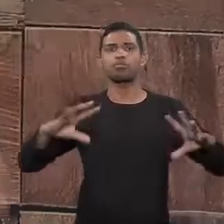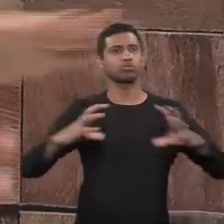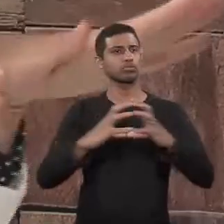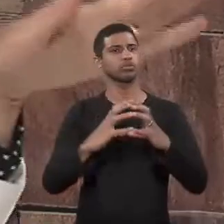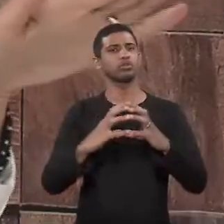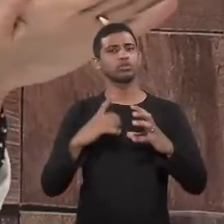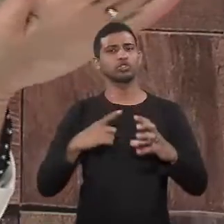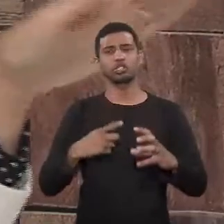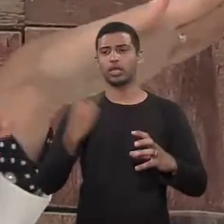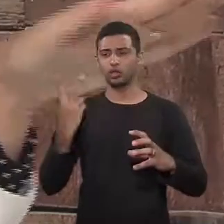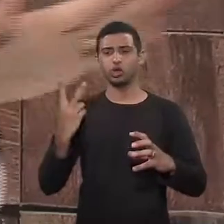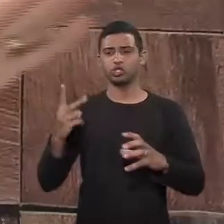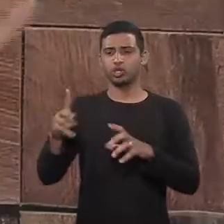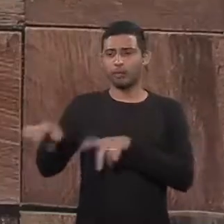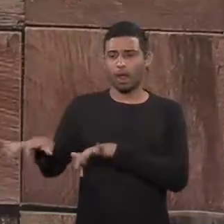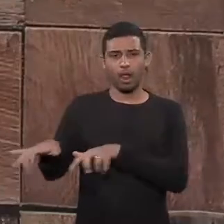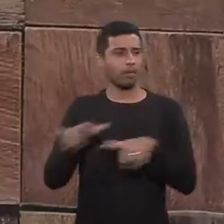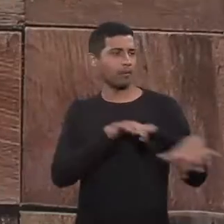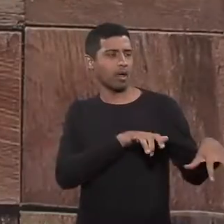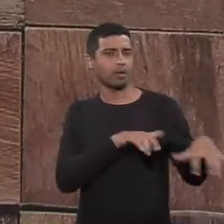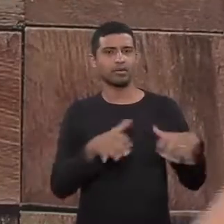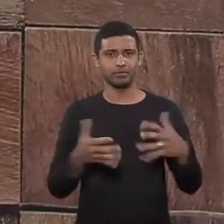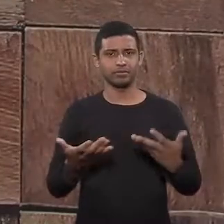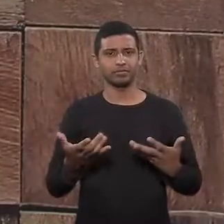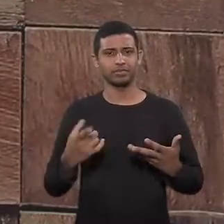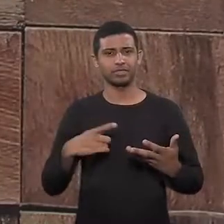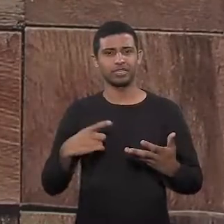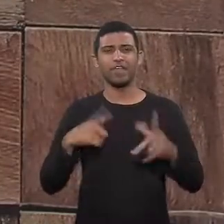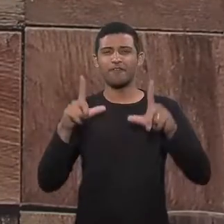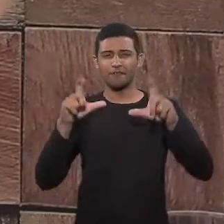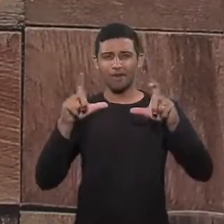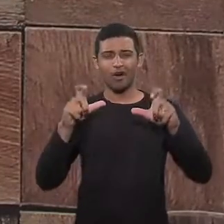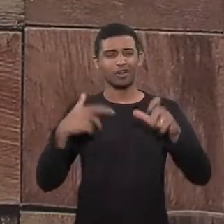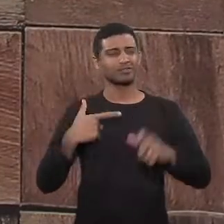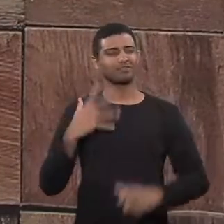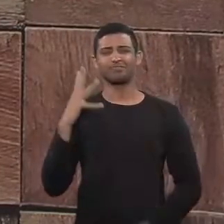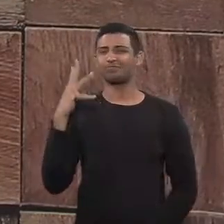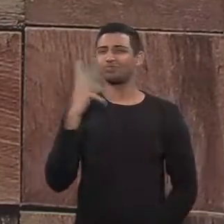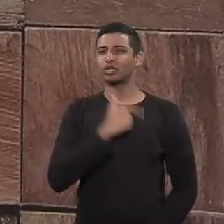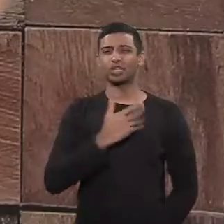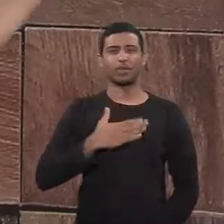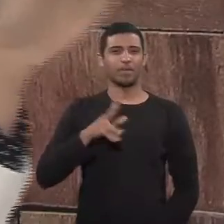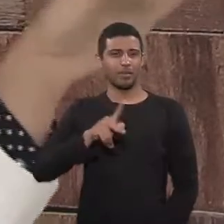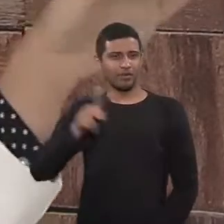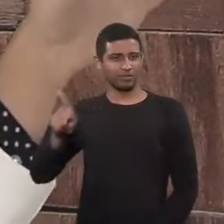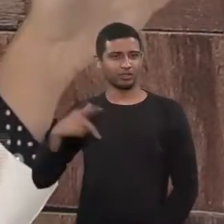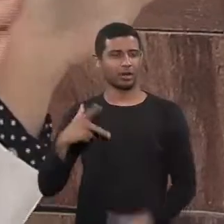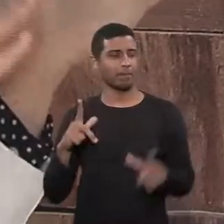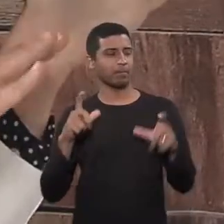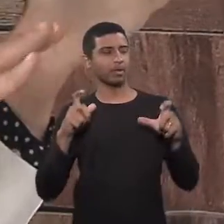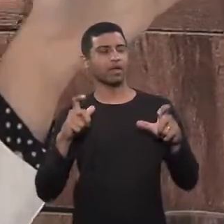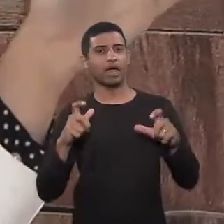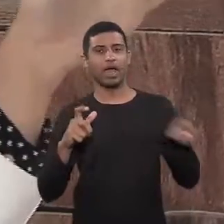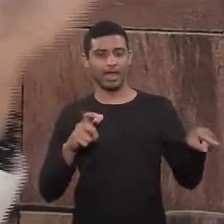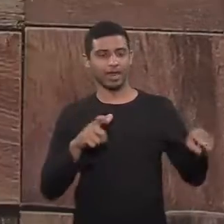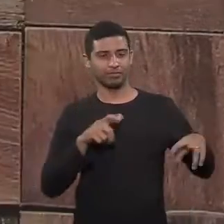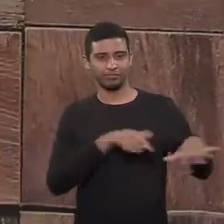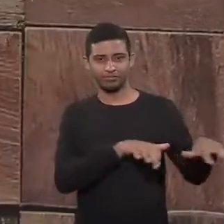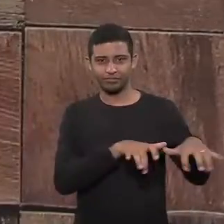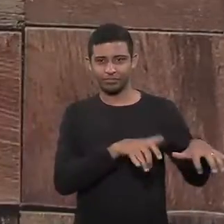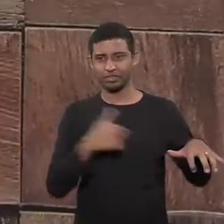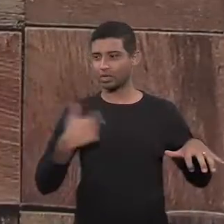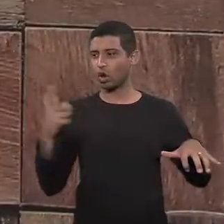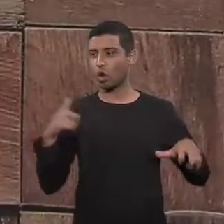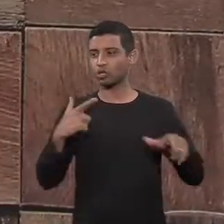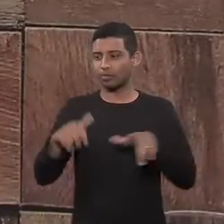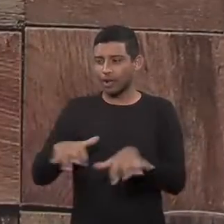a prova foi com 2 pianos, tem até um registro fotográfico muito bonito da minha professora, assim, num piano e eu no